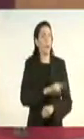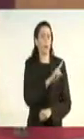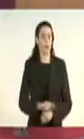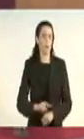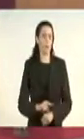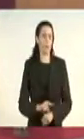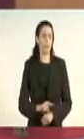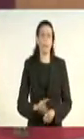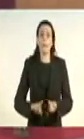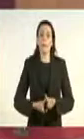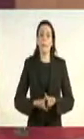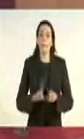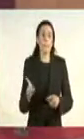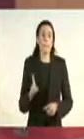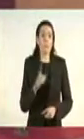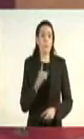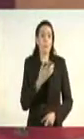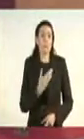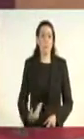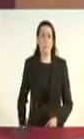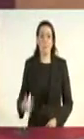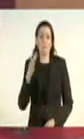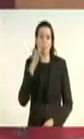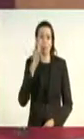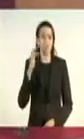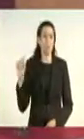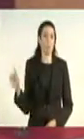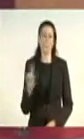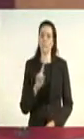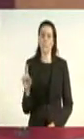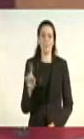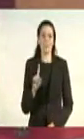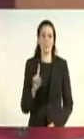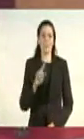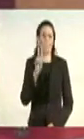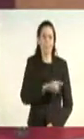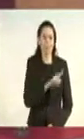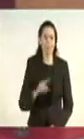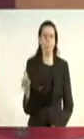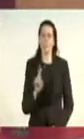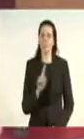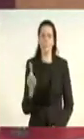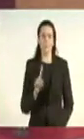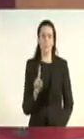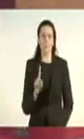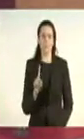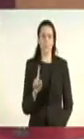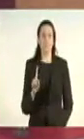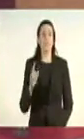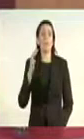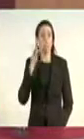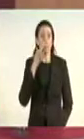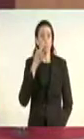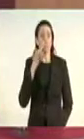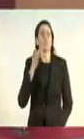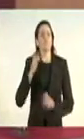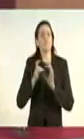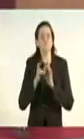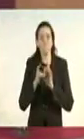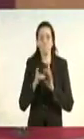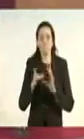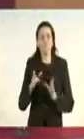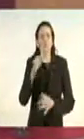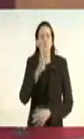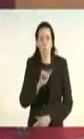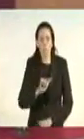isso. Ele, para dar celeridade, usou a licitação e apenas deu a ordem de serviço.